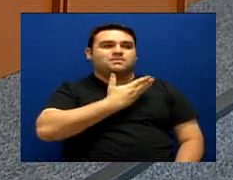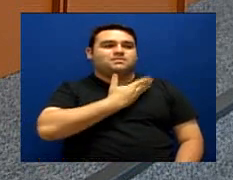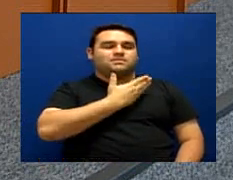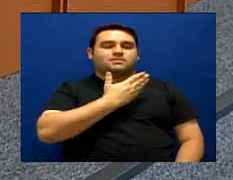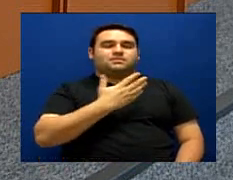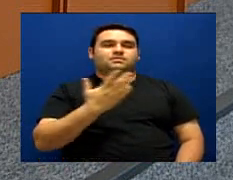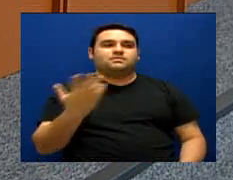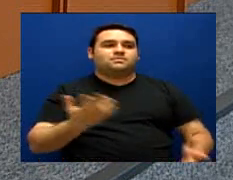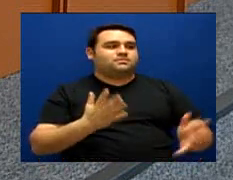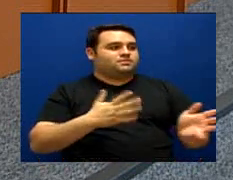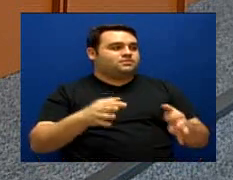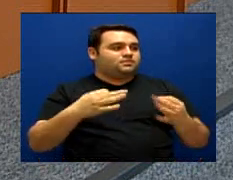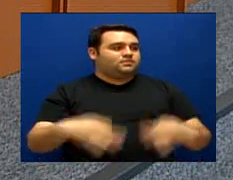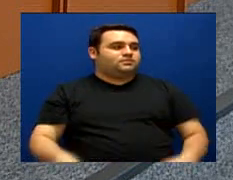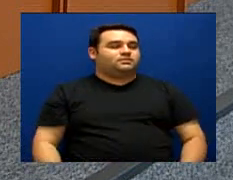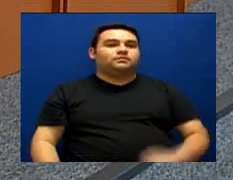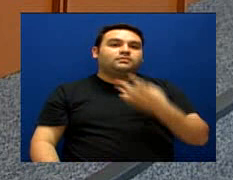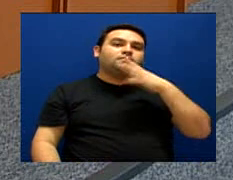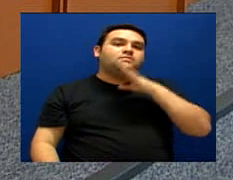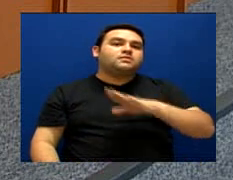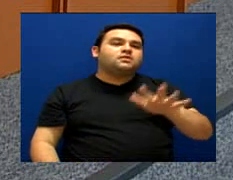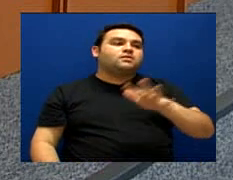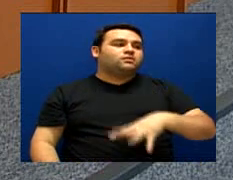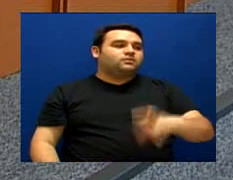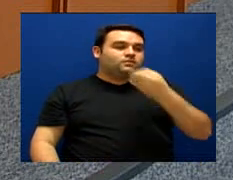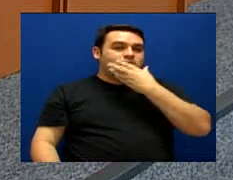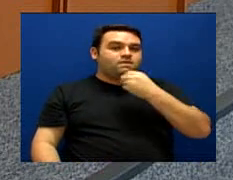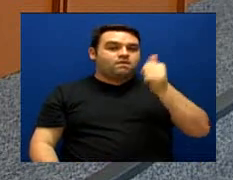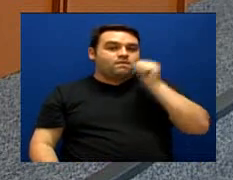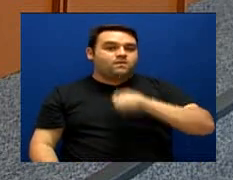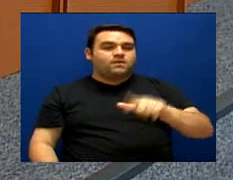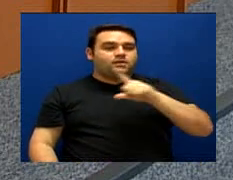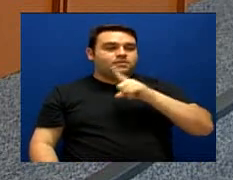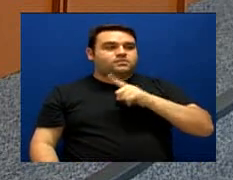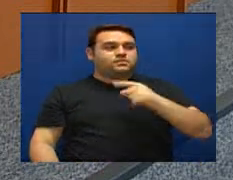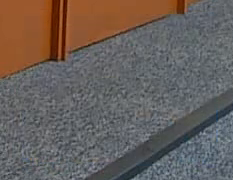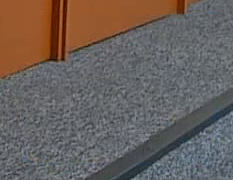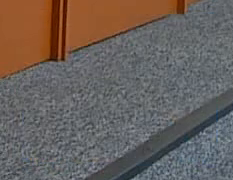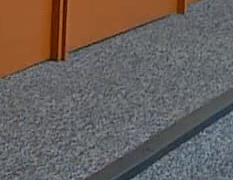de... Boa tarde a todos e a todas.